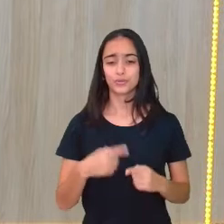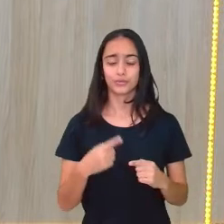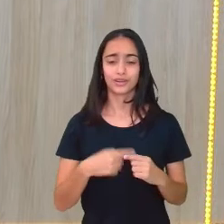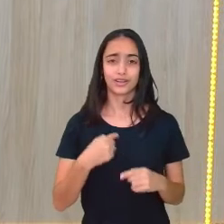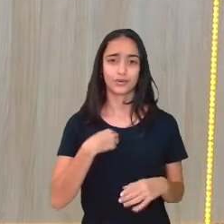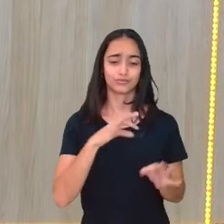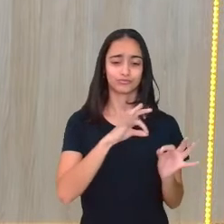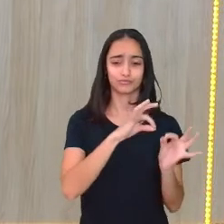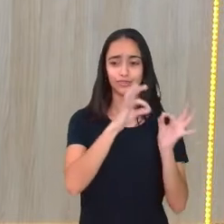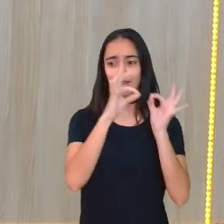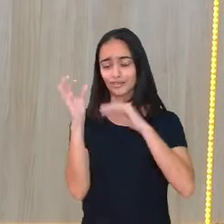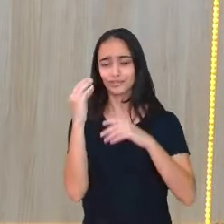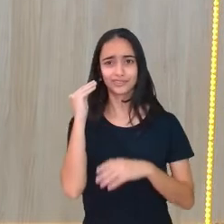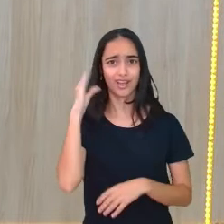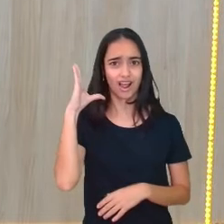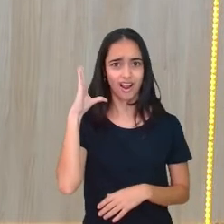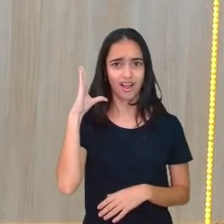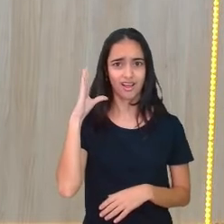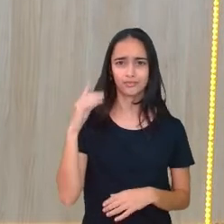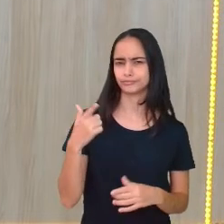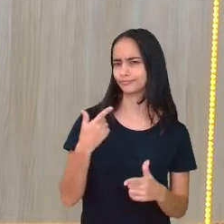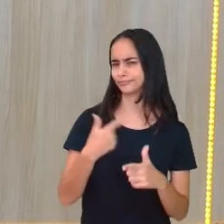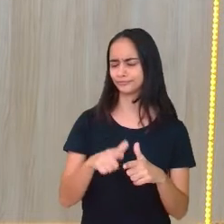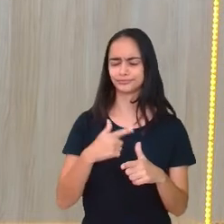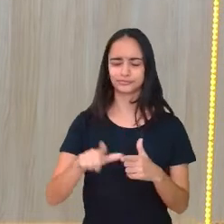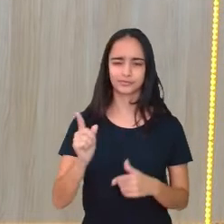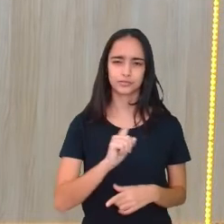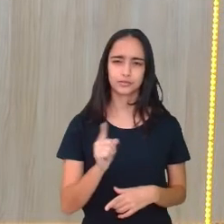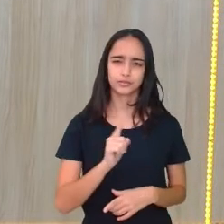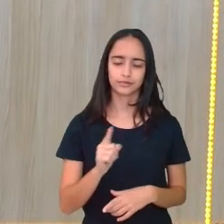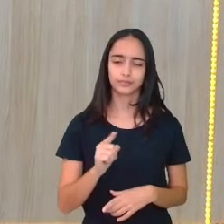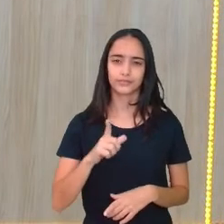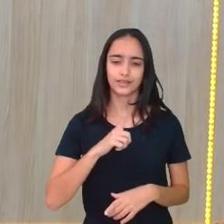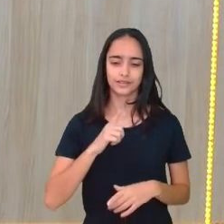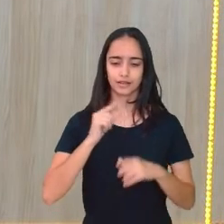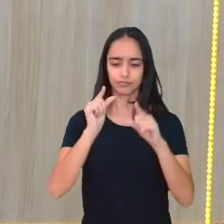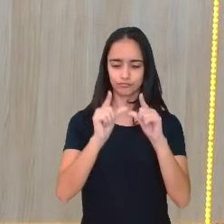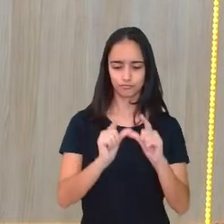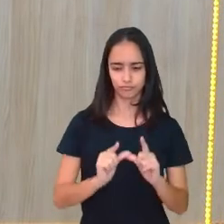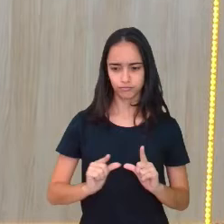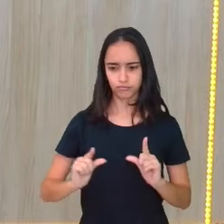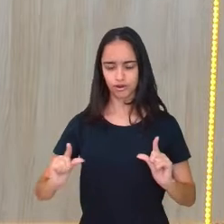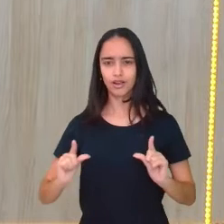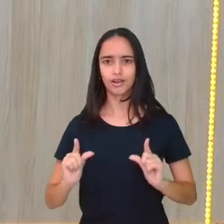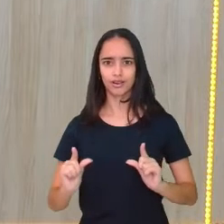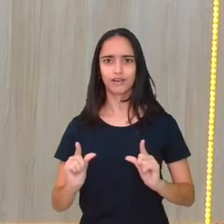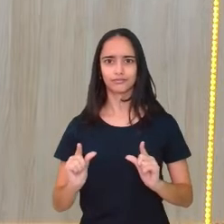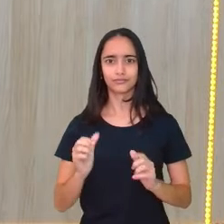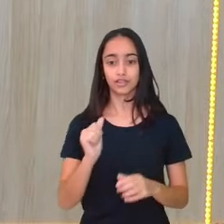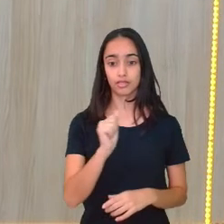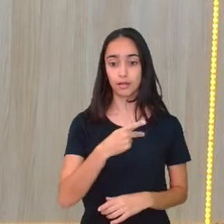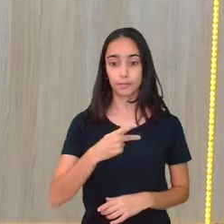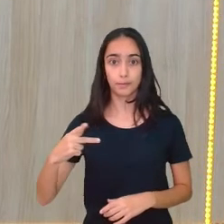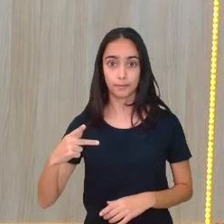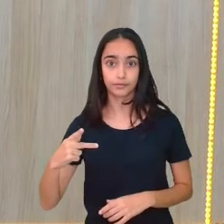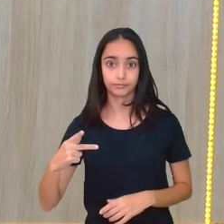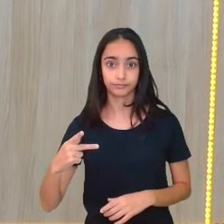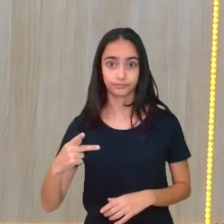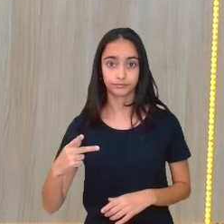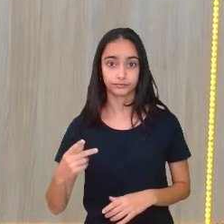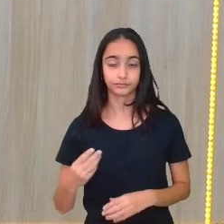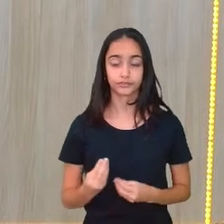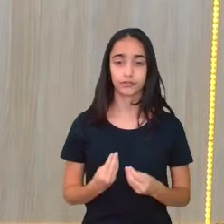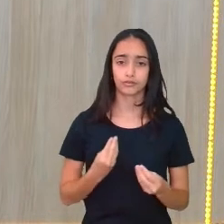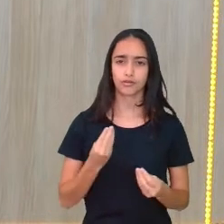pelo celular. Não tem problema. Vai na barra de pesquisa, tanto da loja de aplicativos, para baixar o aplicativo, como